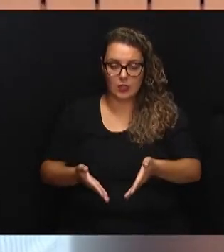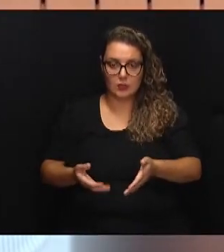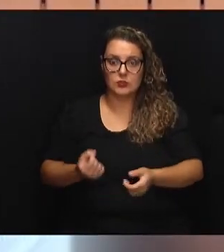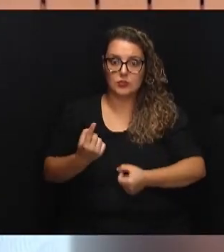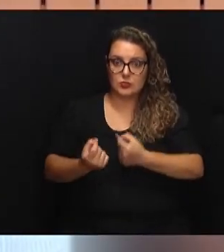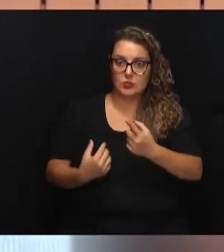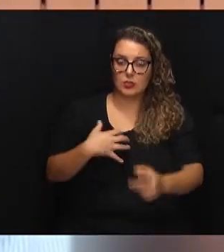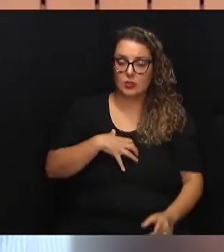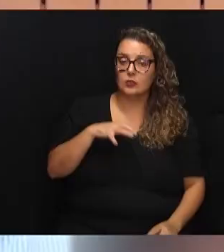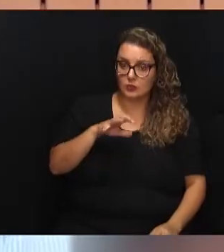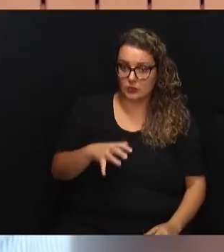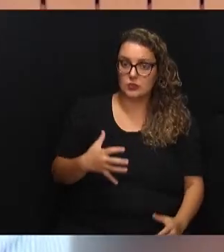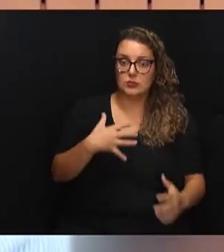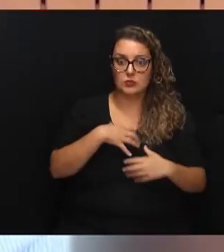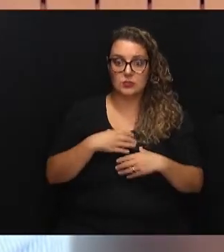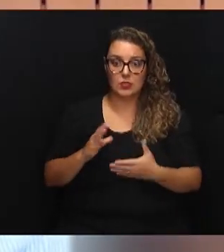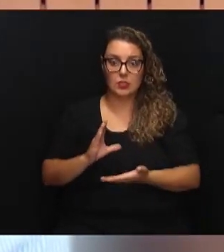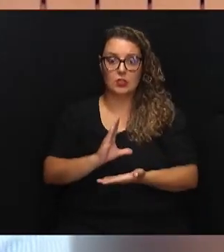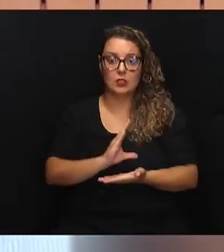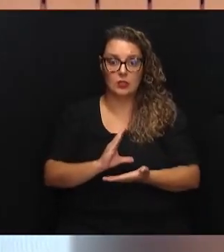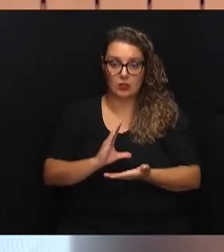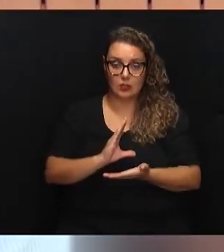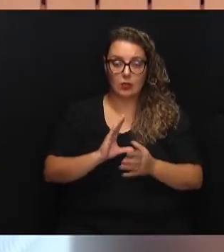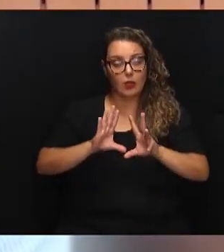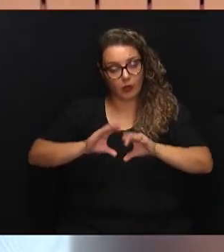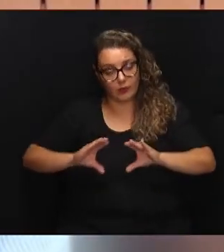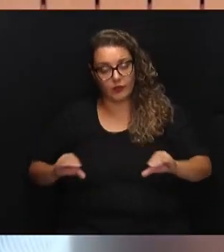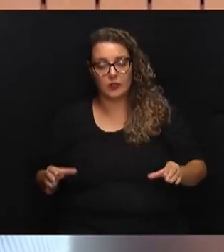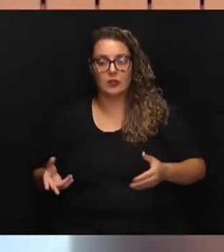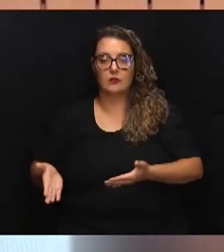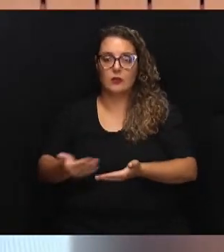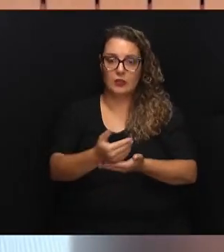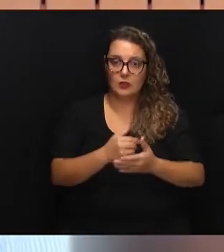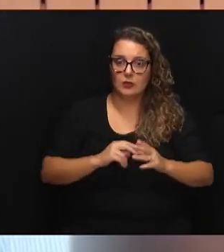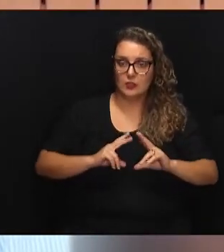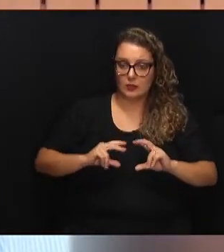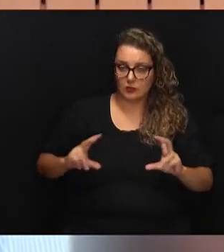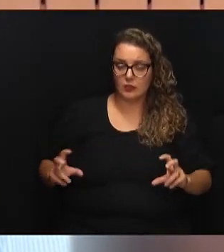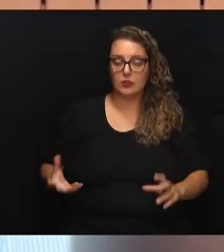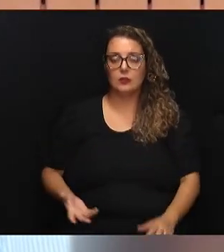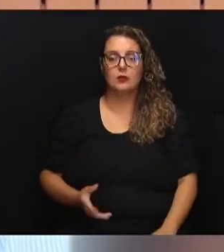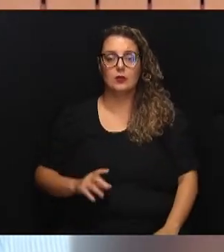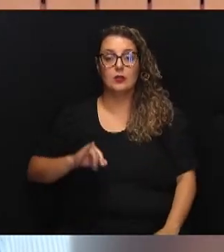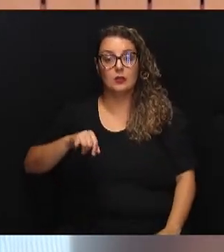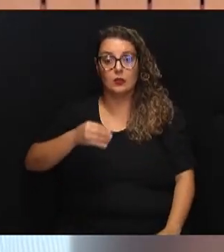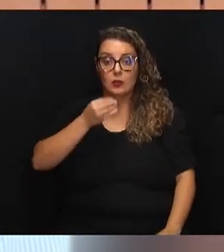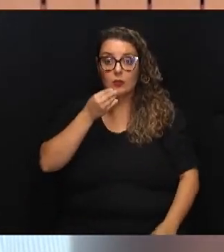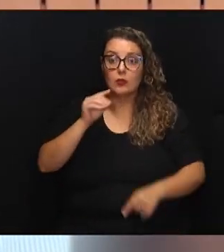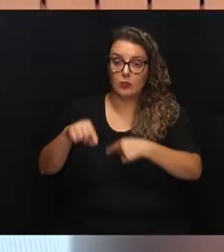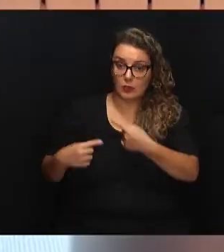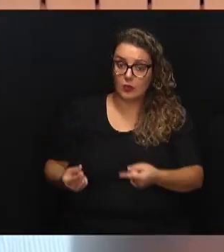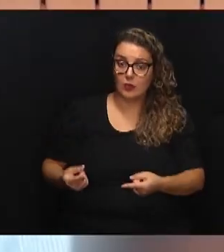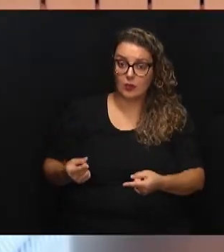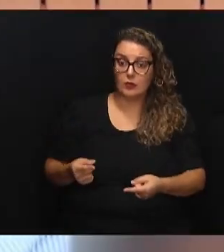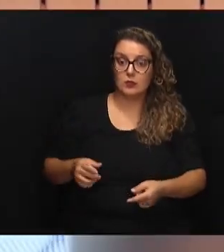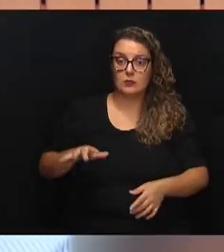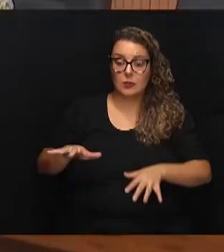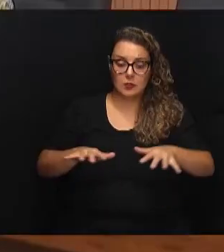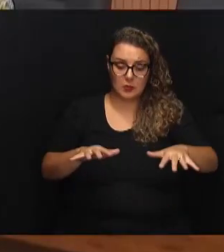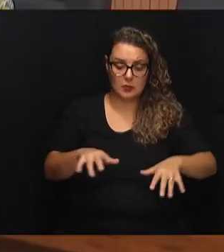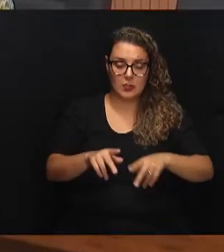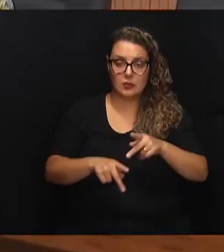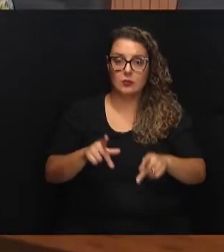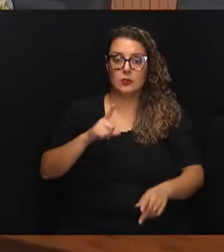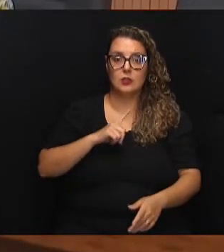forma, se sentir acolhida e ter as oportunidades que tantas outras tantos outros segmentos da população